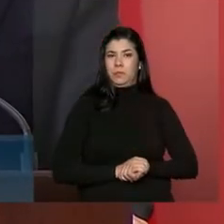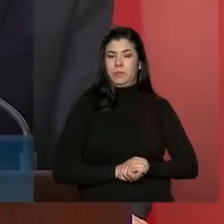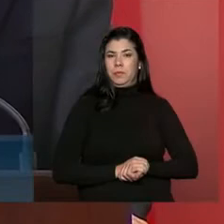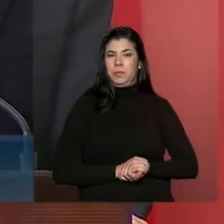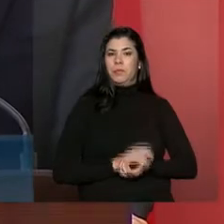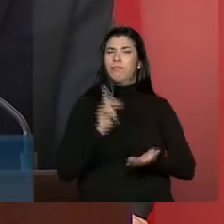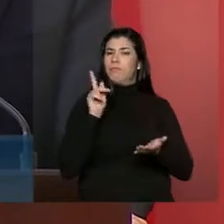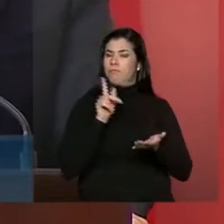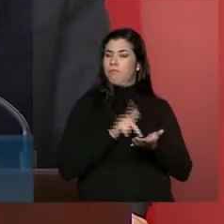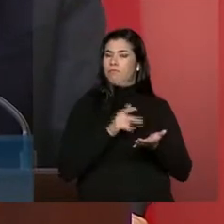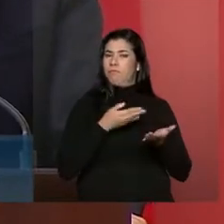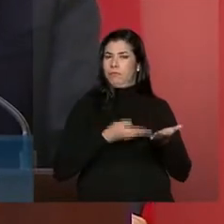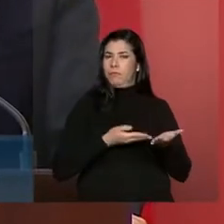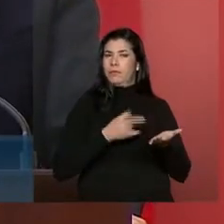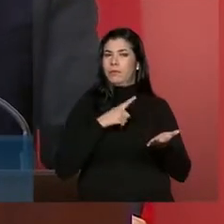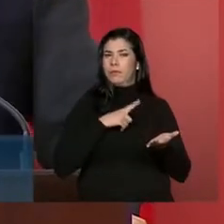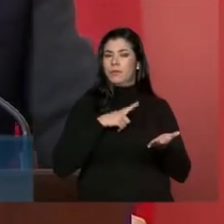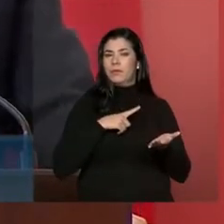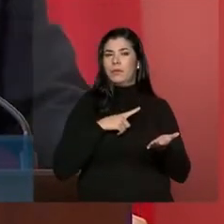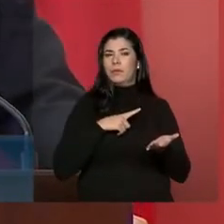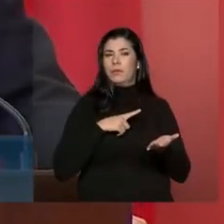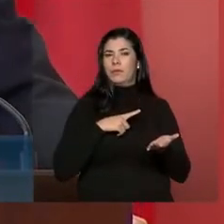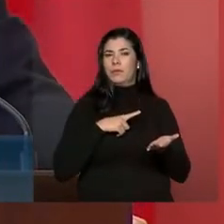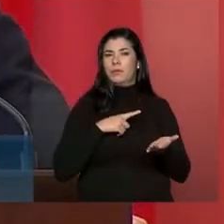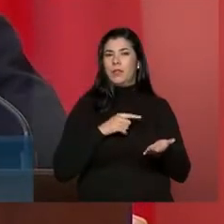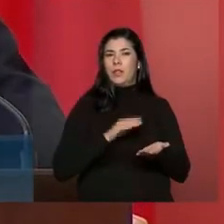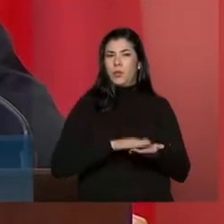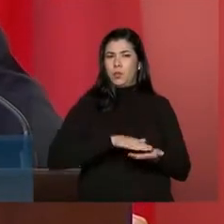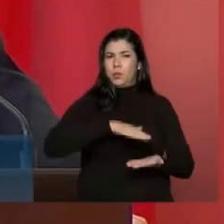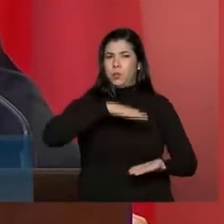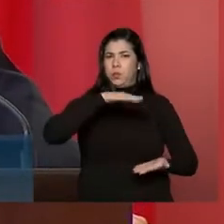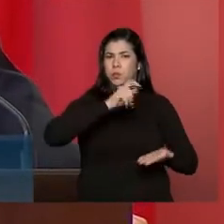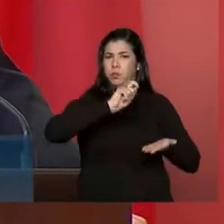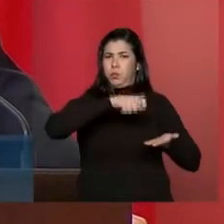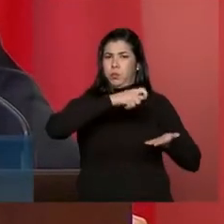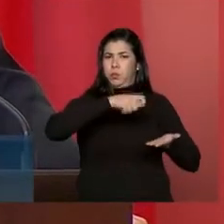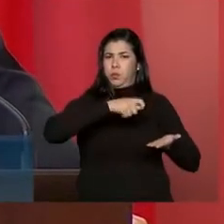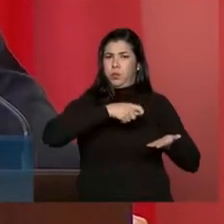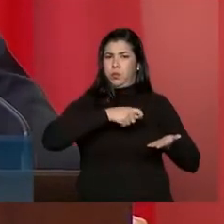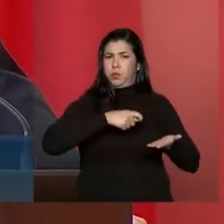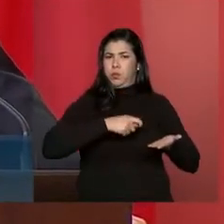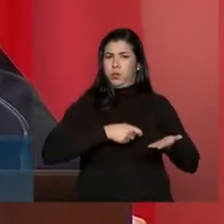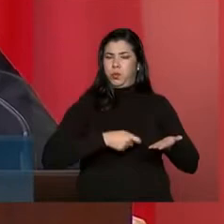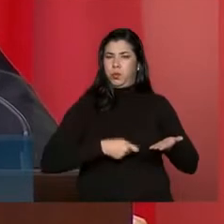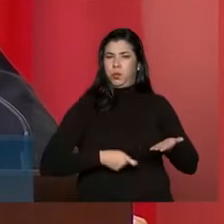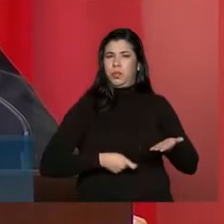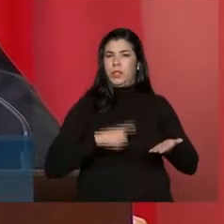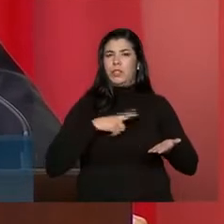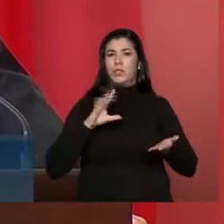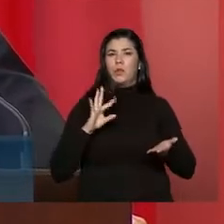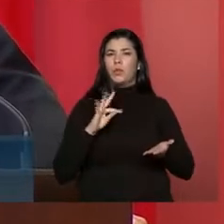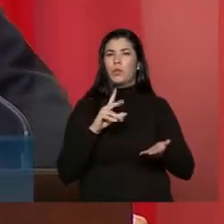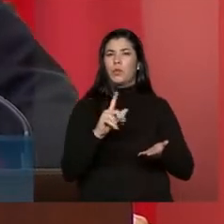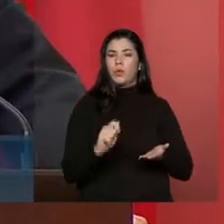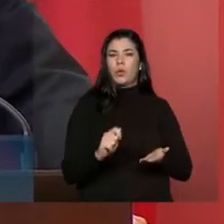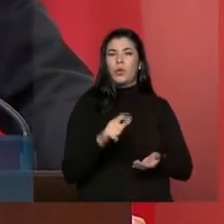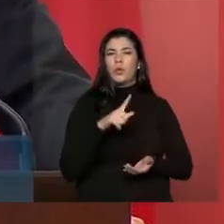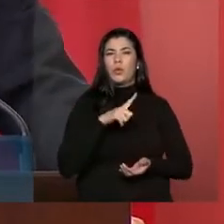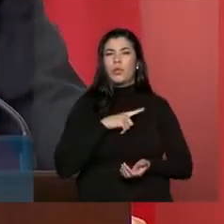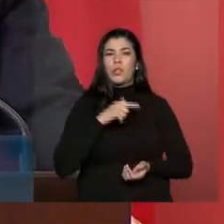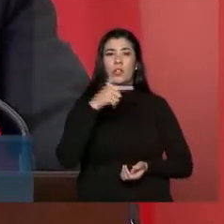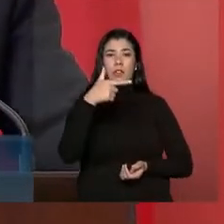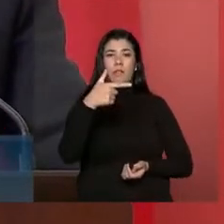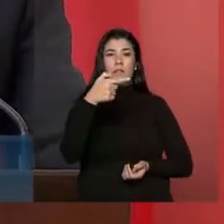assinados de facto, o volume total é 27